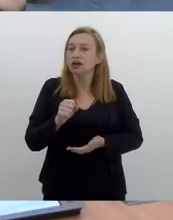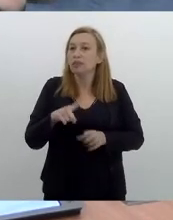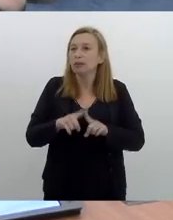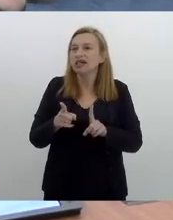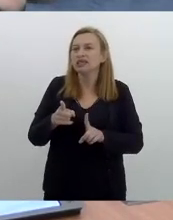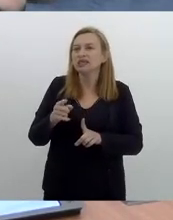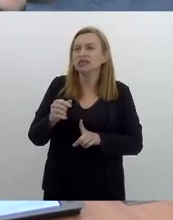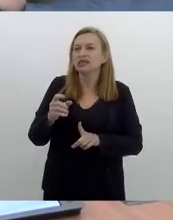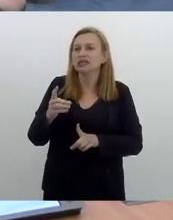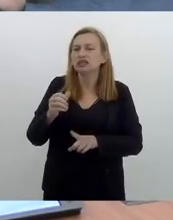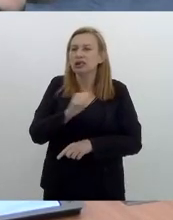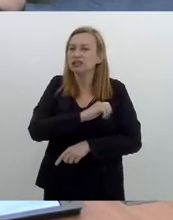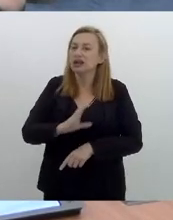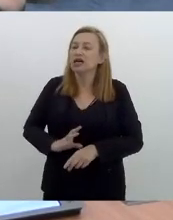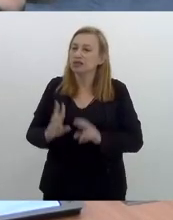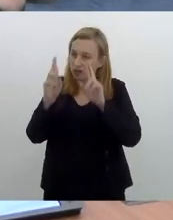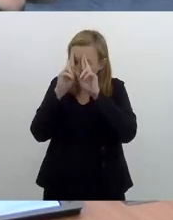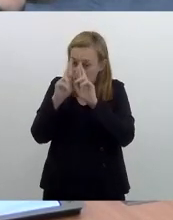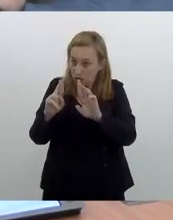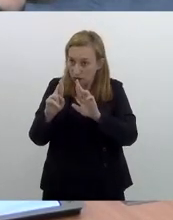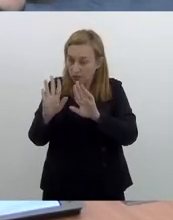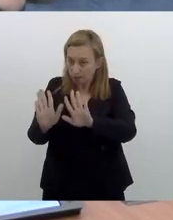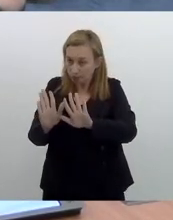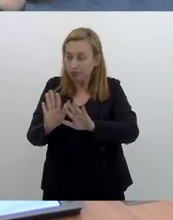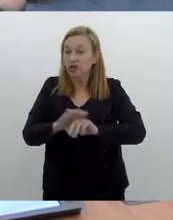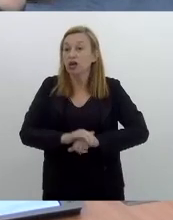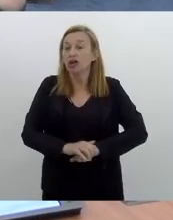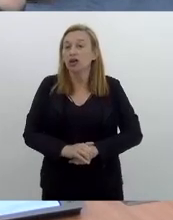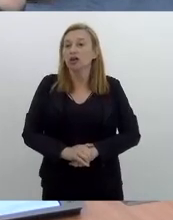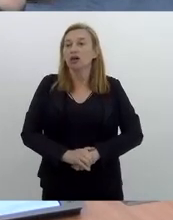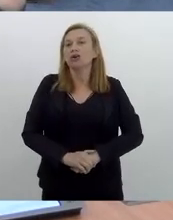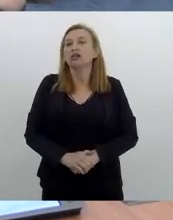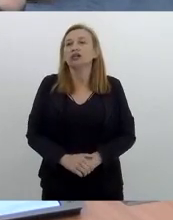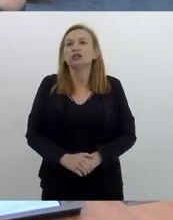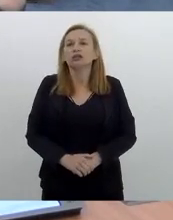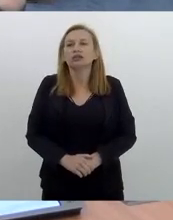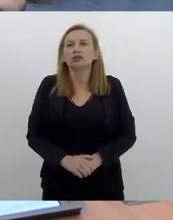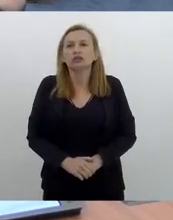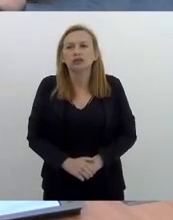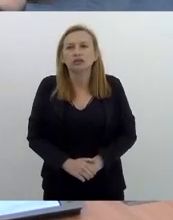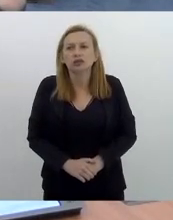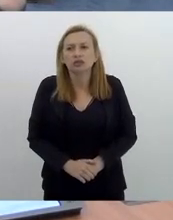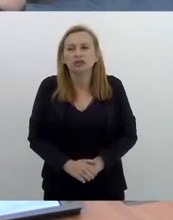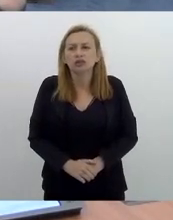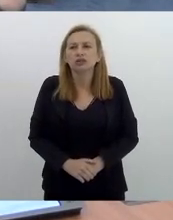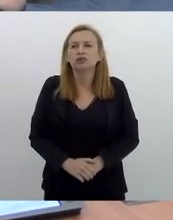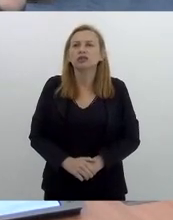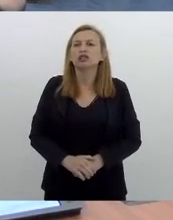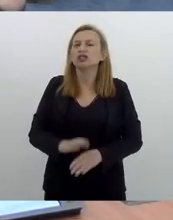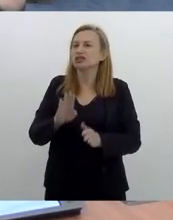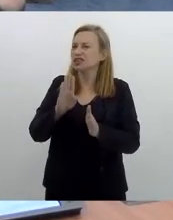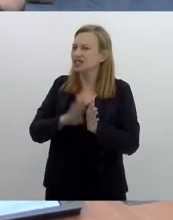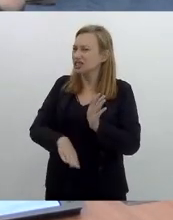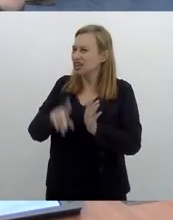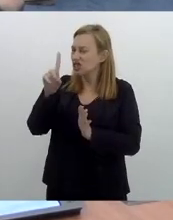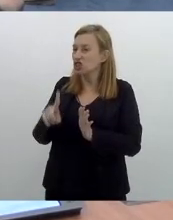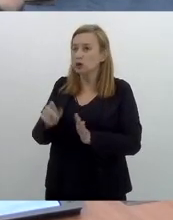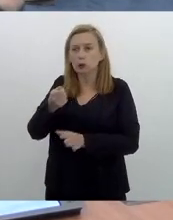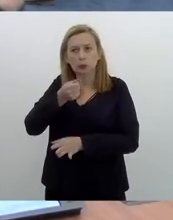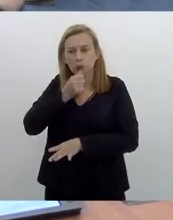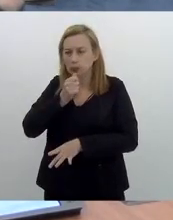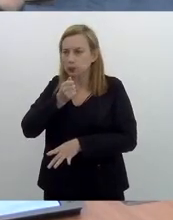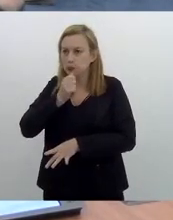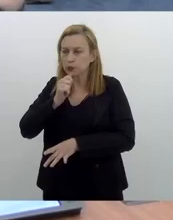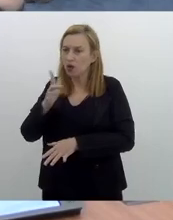Assim Não tem problema Mas olha Todo respeito Claro Todo respeito Lógico Nossa premissa Foi não tirar direito De nenhum Sim Em